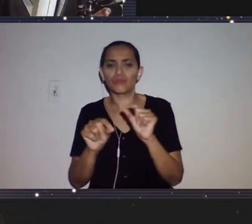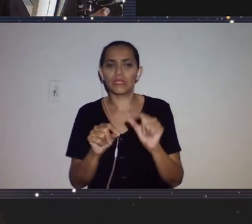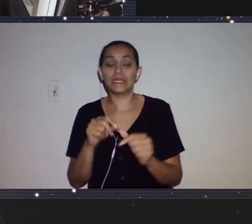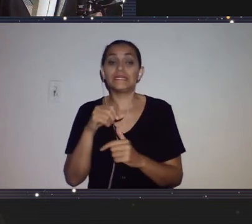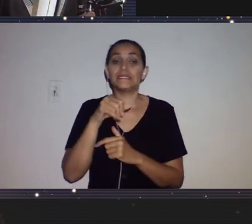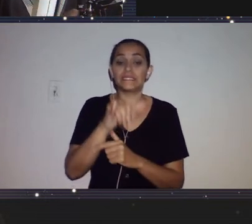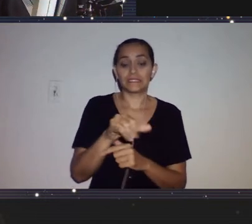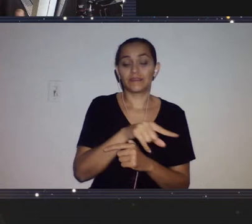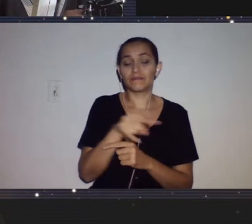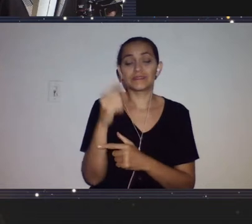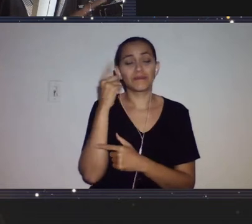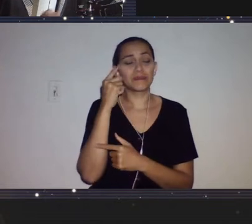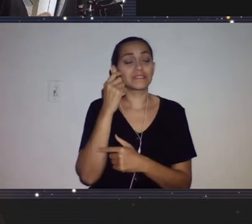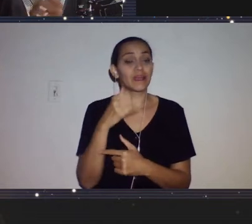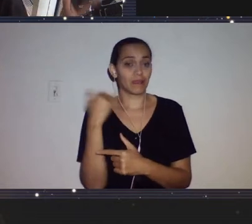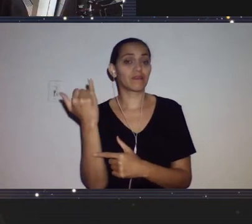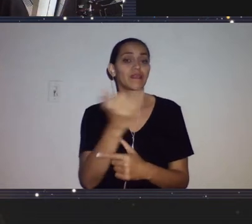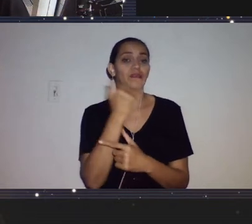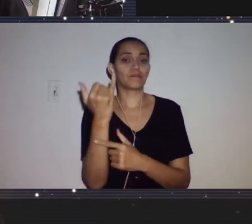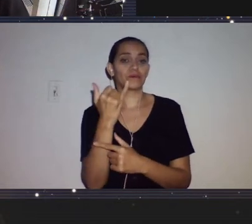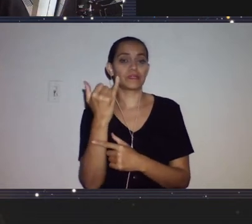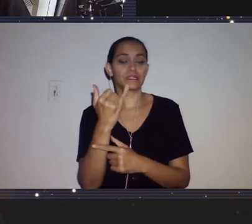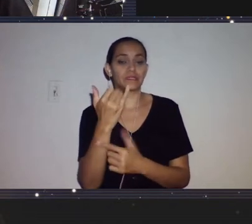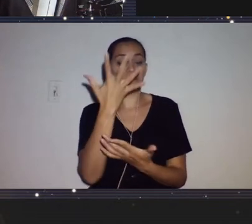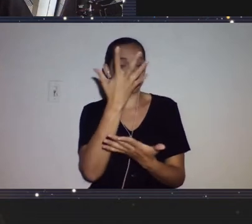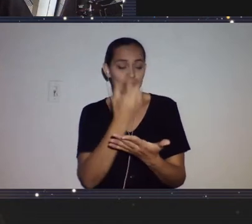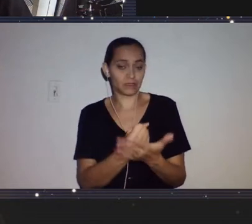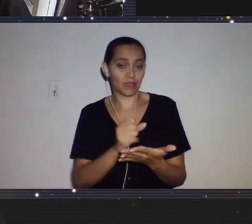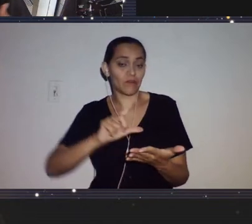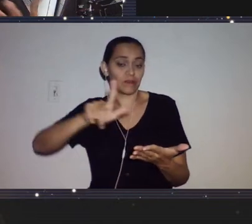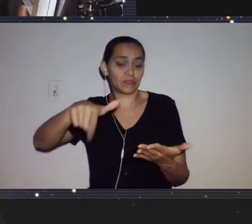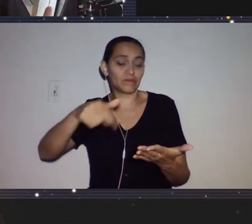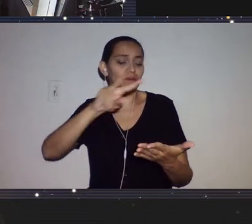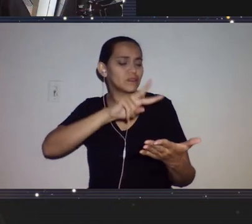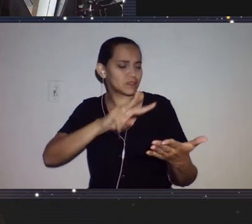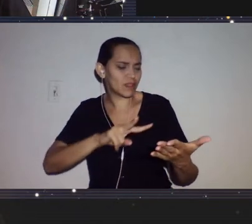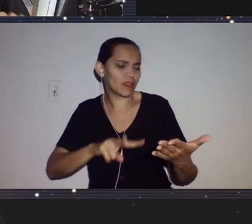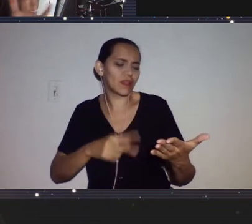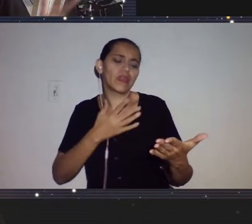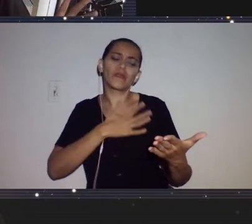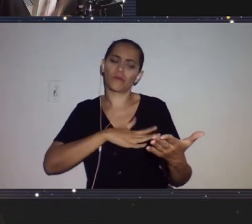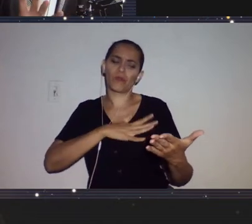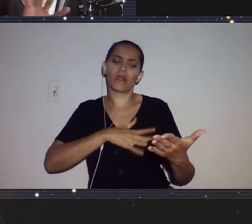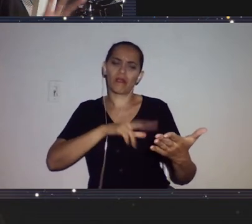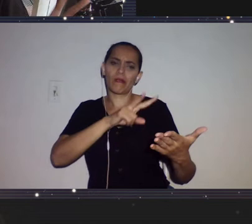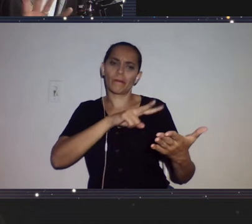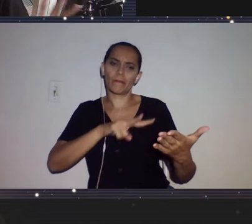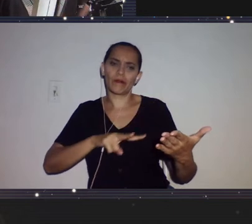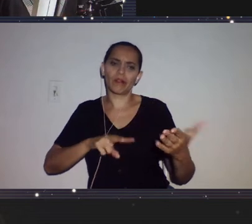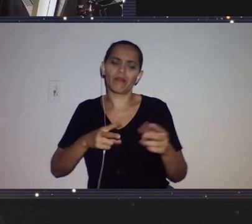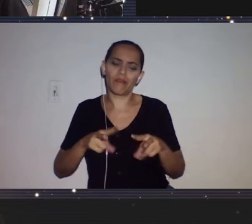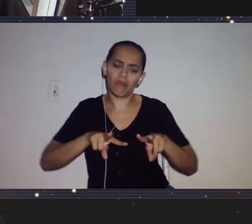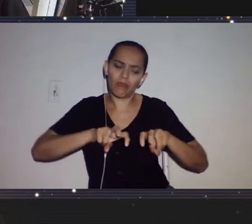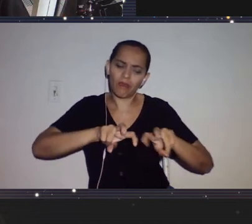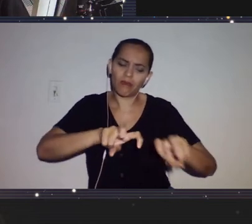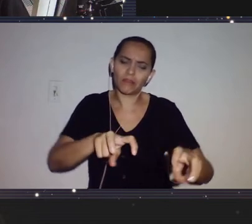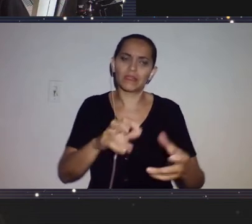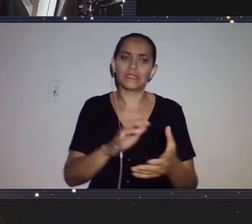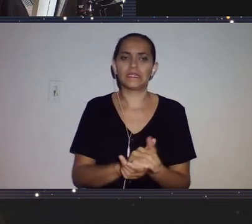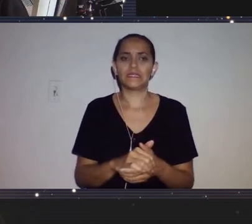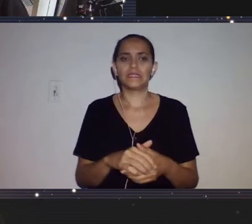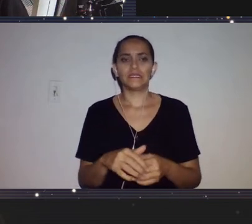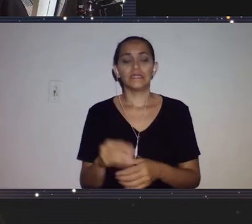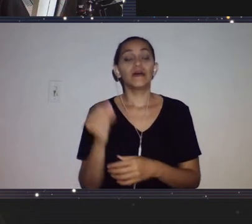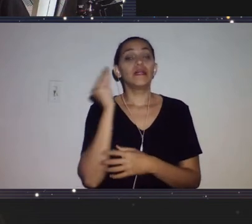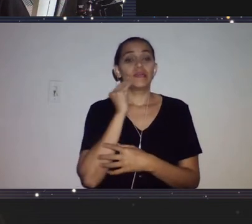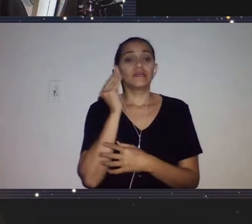relevante para o seu trabalho, então salva e lê depois com mais calma. Se não tanto, dá uma lida, tenta ficar por dentro, mas eu acho